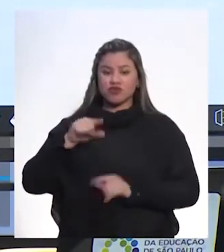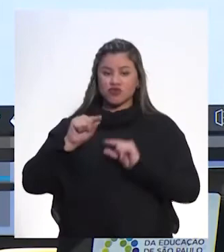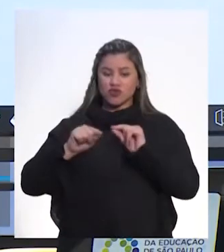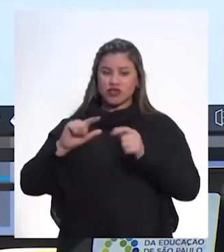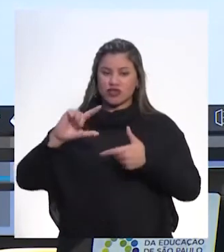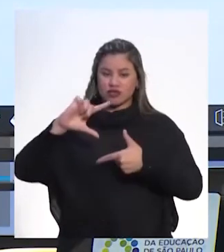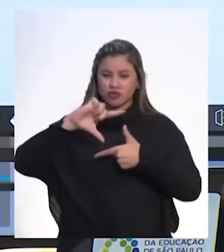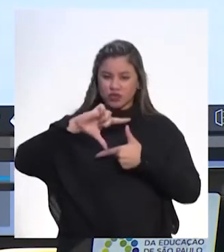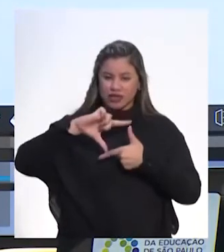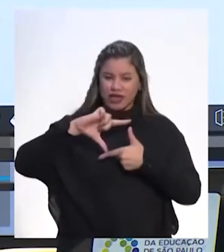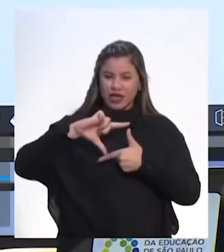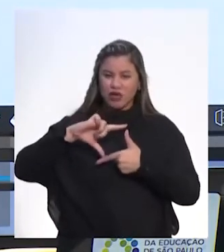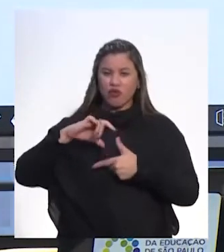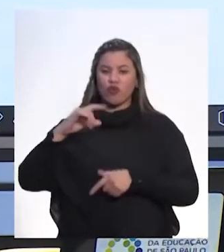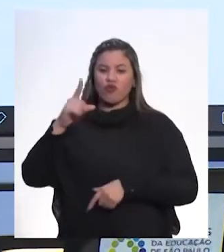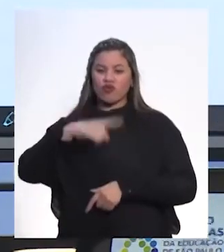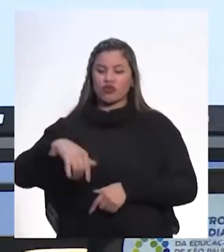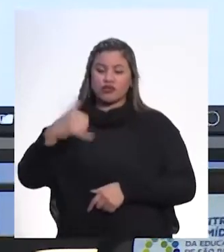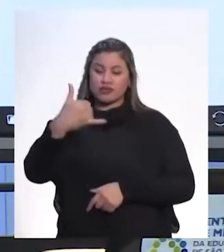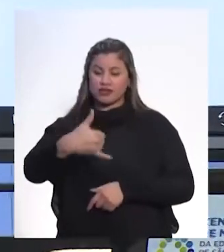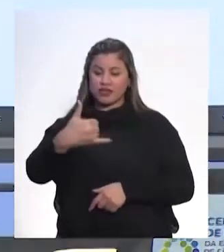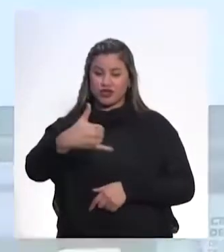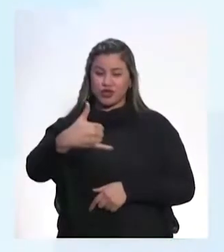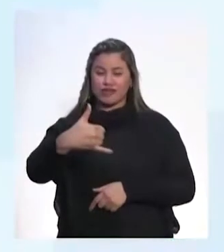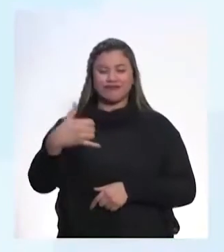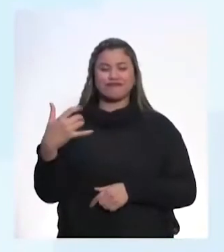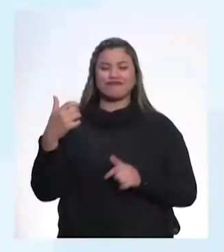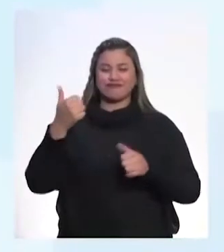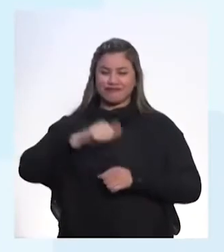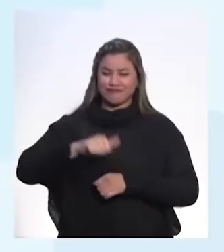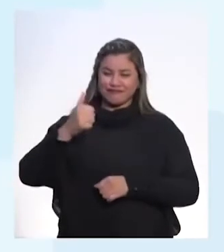QR Code, tá? Onde vocês vão poder fazer a avaliação da nossa aula